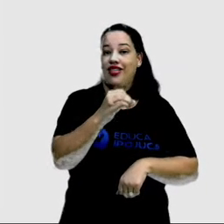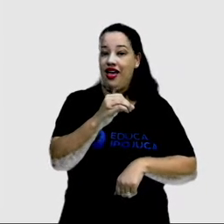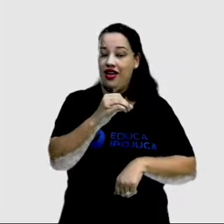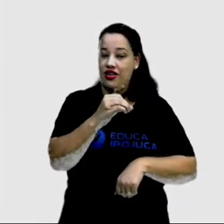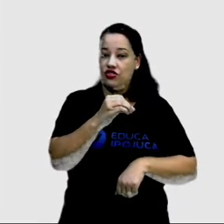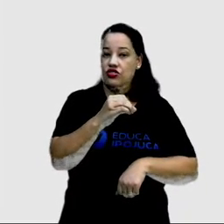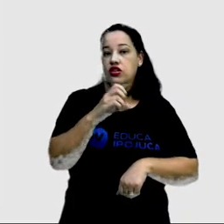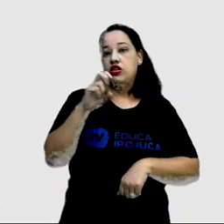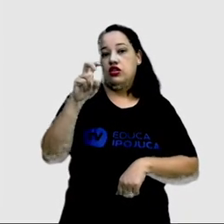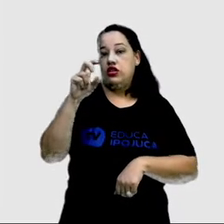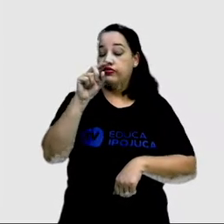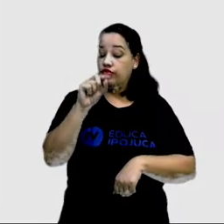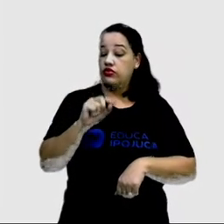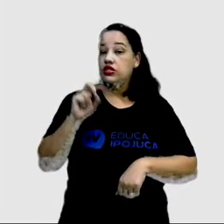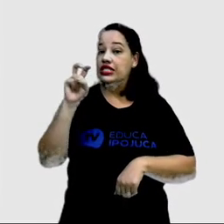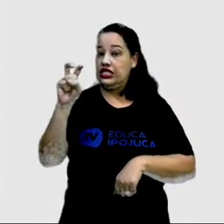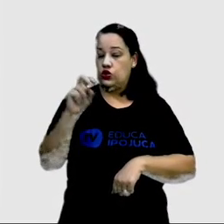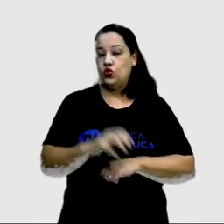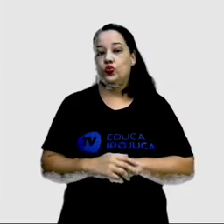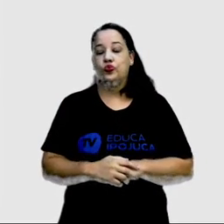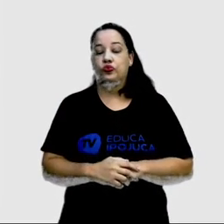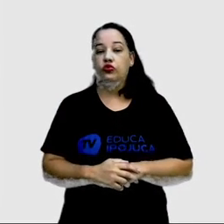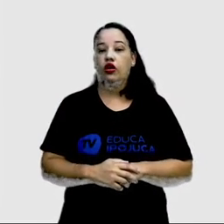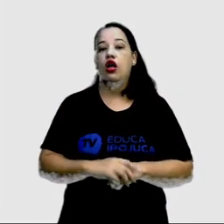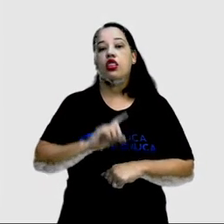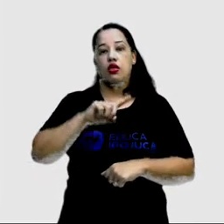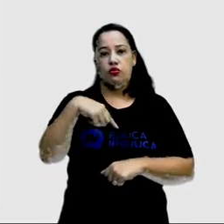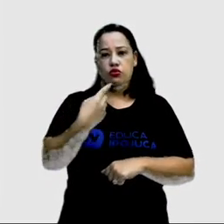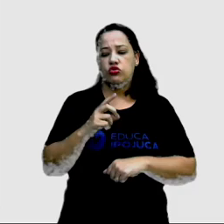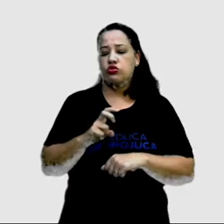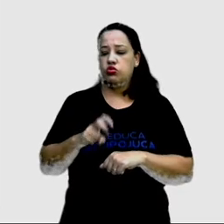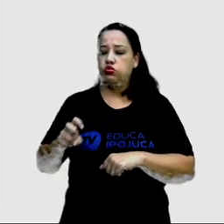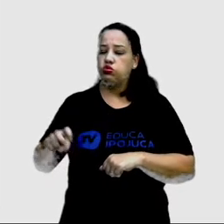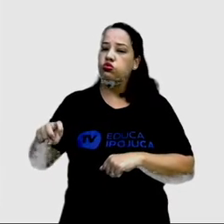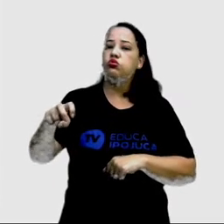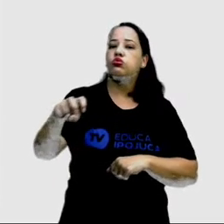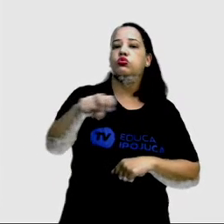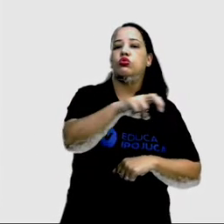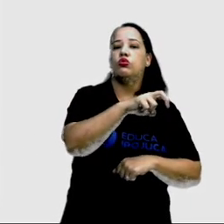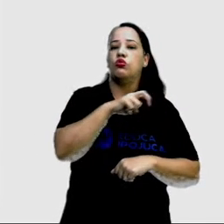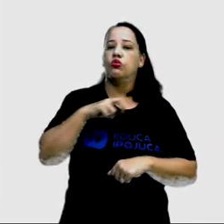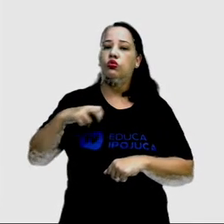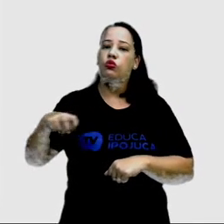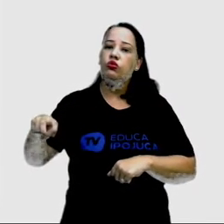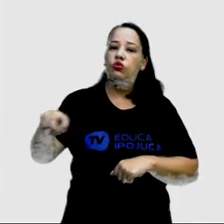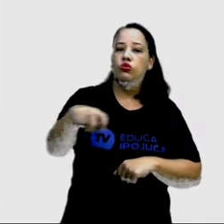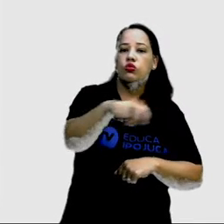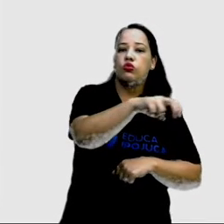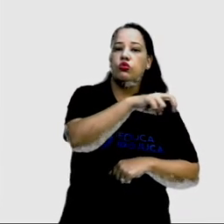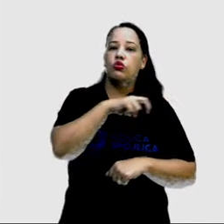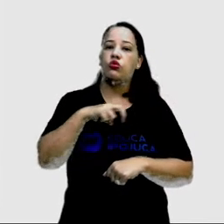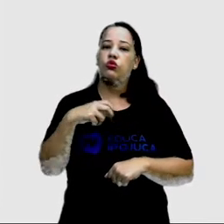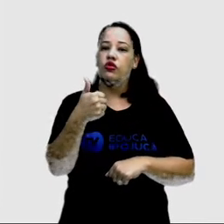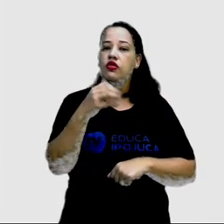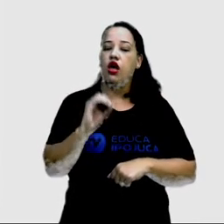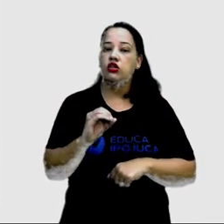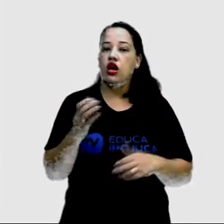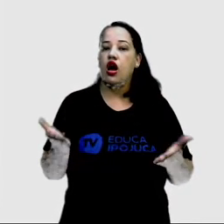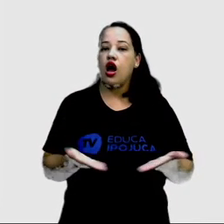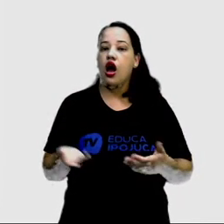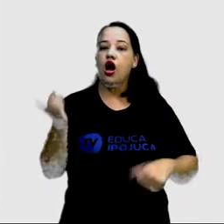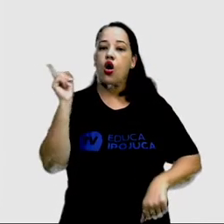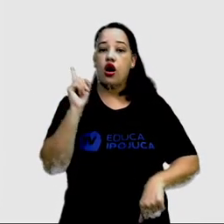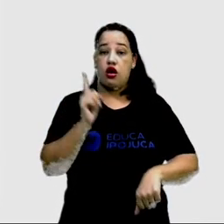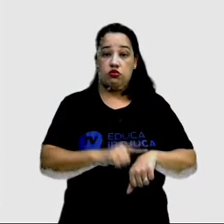deu 4 voltas correndo ao redor do campo de futebol. Marque nos relógios os minutos em que Júnior